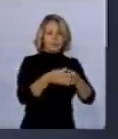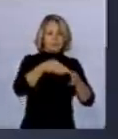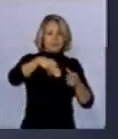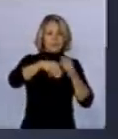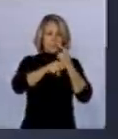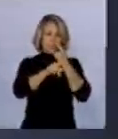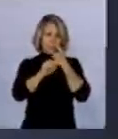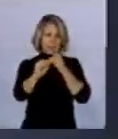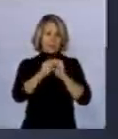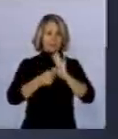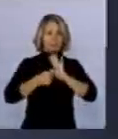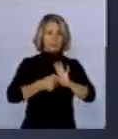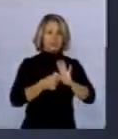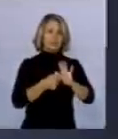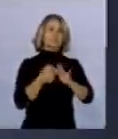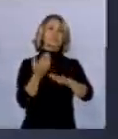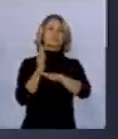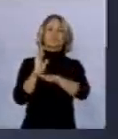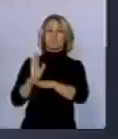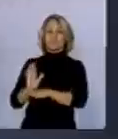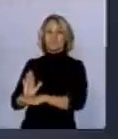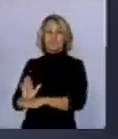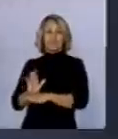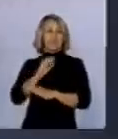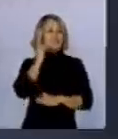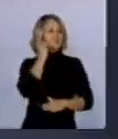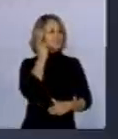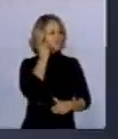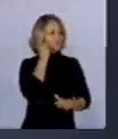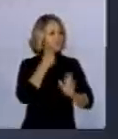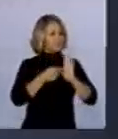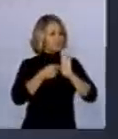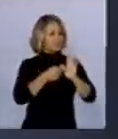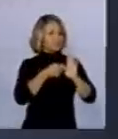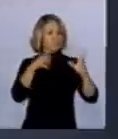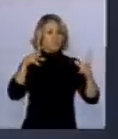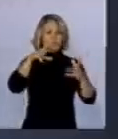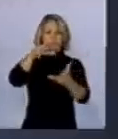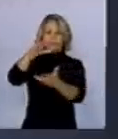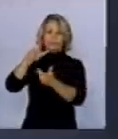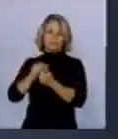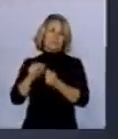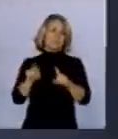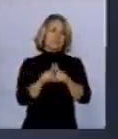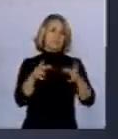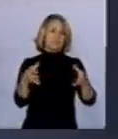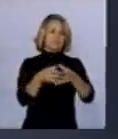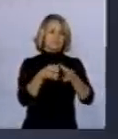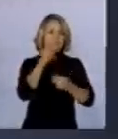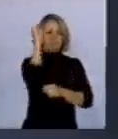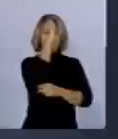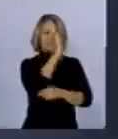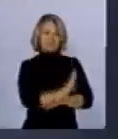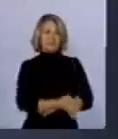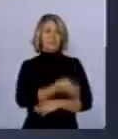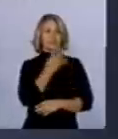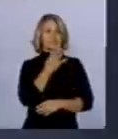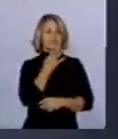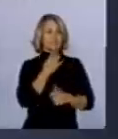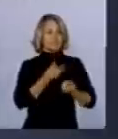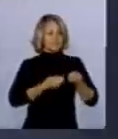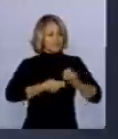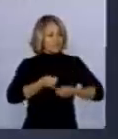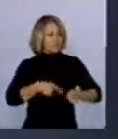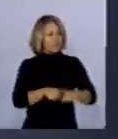trouxeram sua experiência em fazer filmes e programas televisivos ao redor do mundo e os produtores brasileir o seu profundo conhecimento do mercado pública e